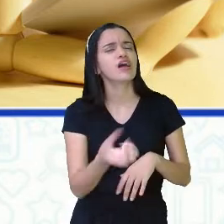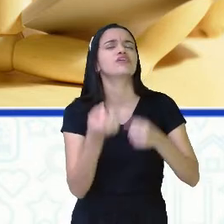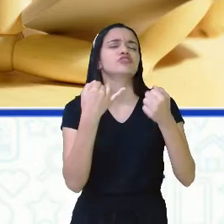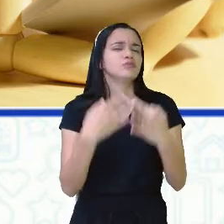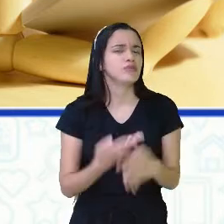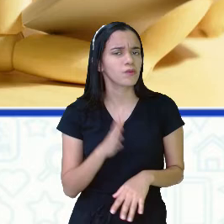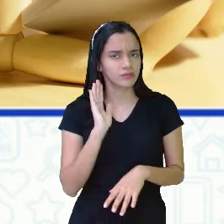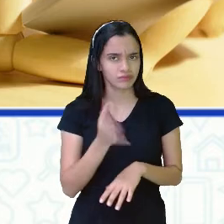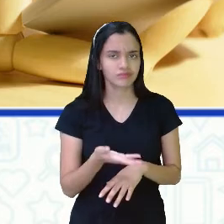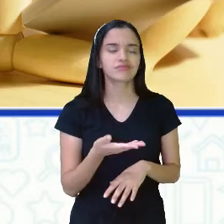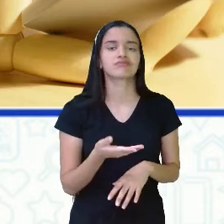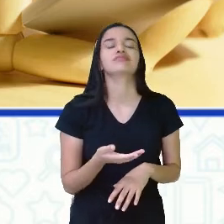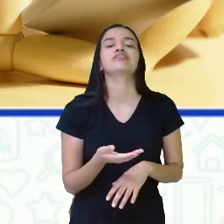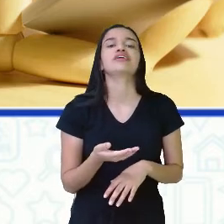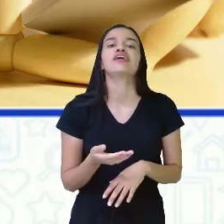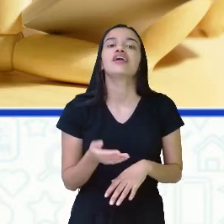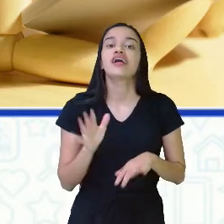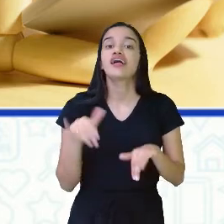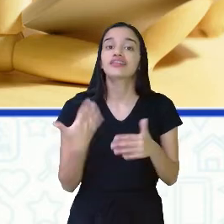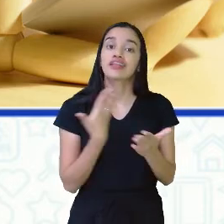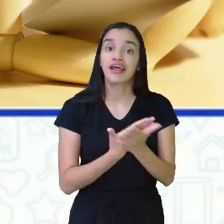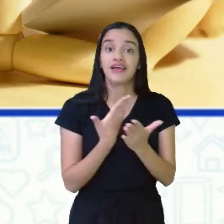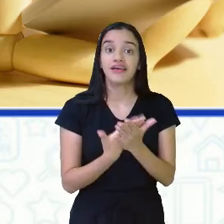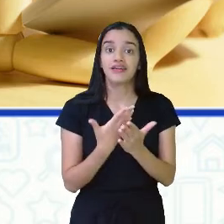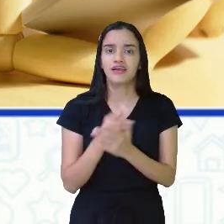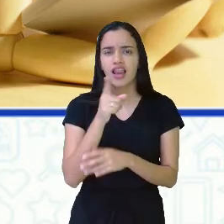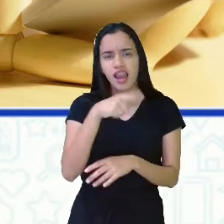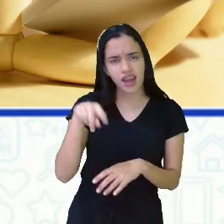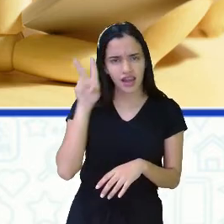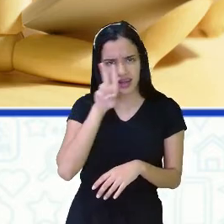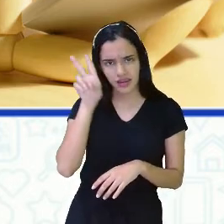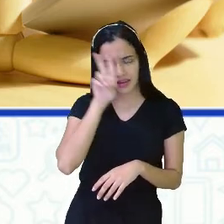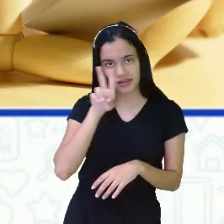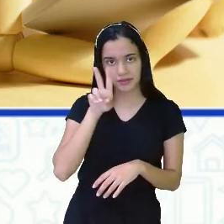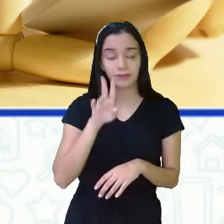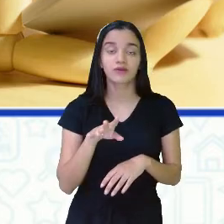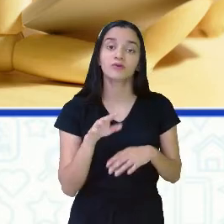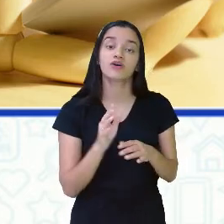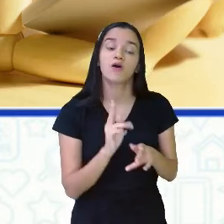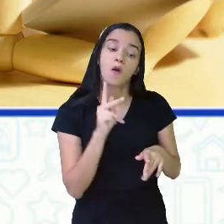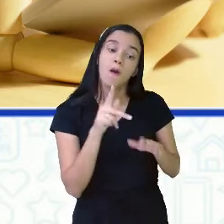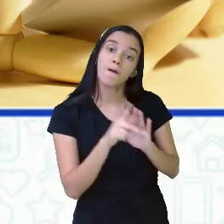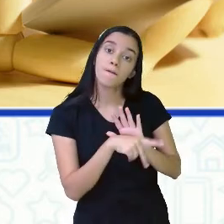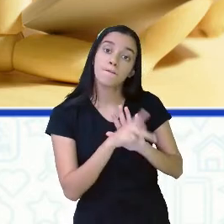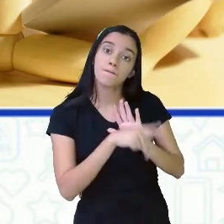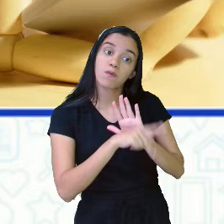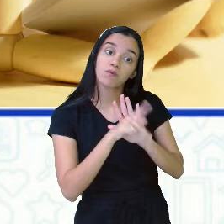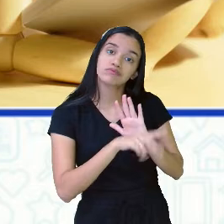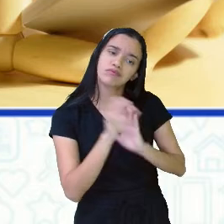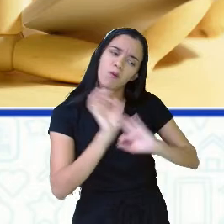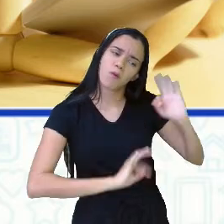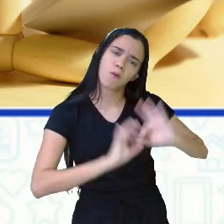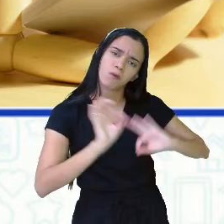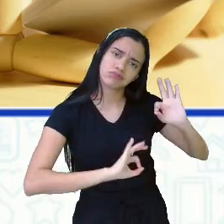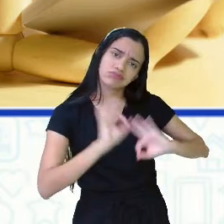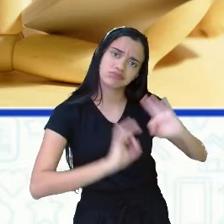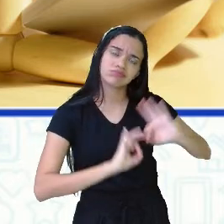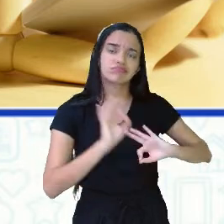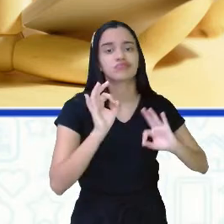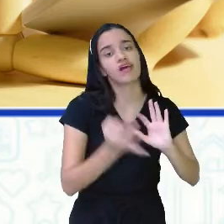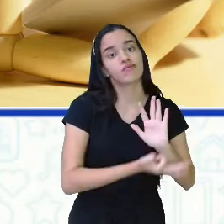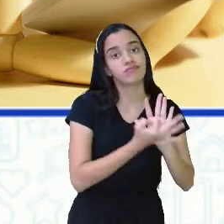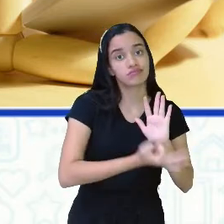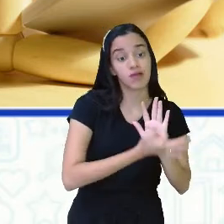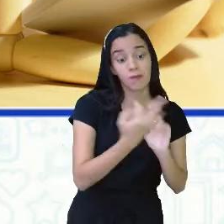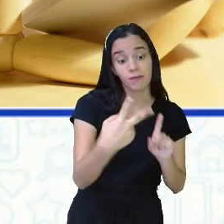disso. Falei na aula passada. Lembra um plano de texto, que é quando a gente vai organizar os nossos argumentos,